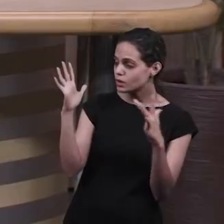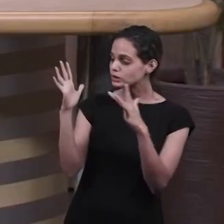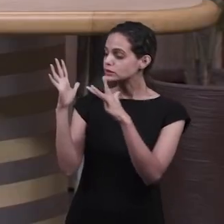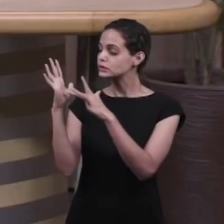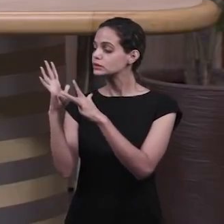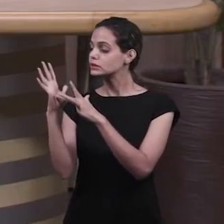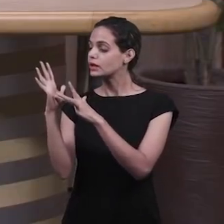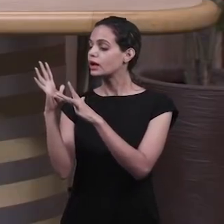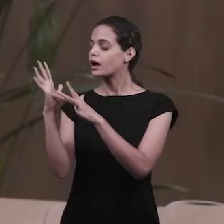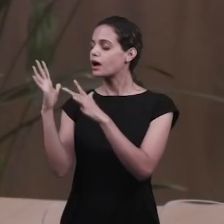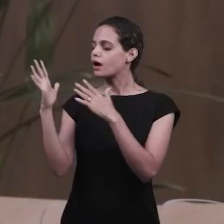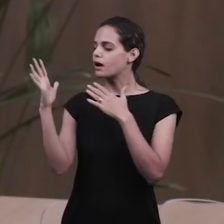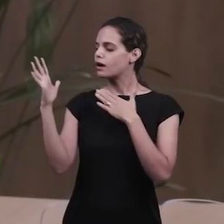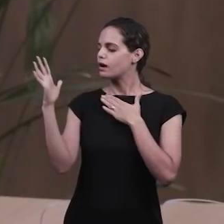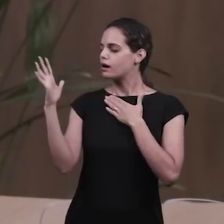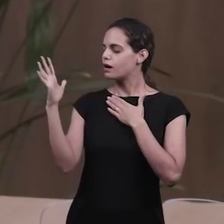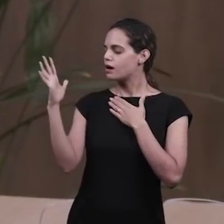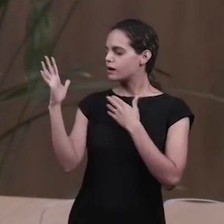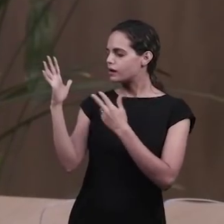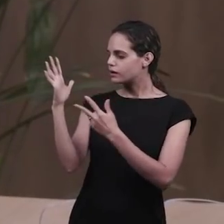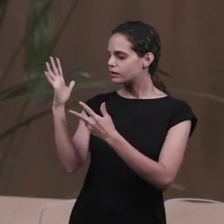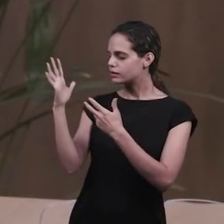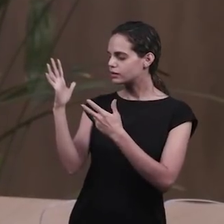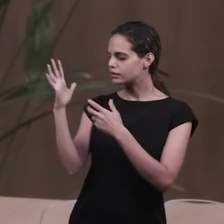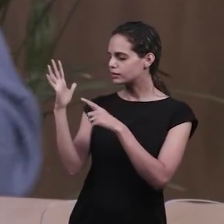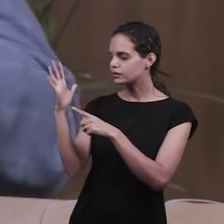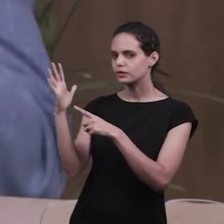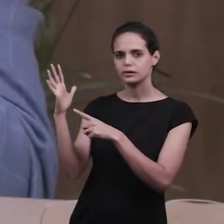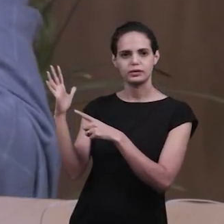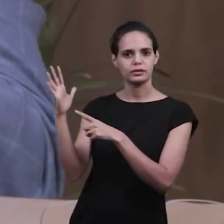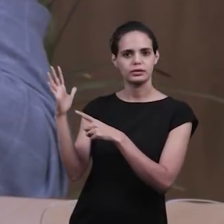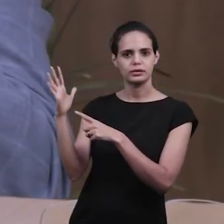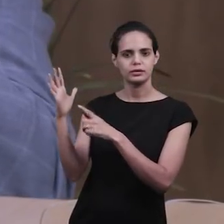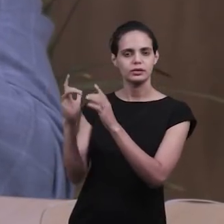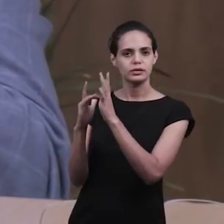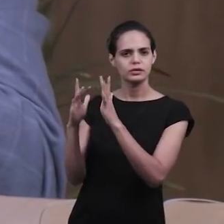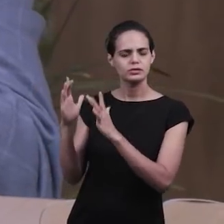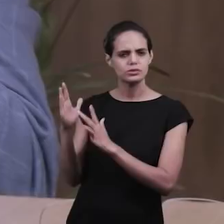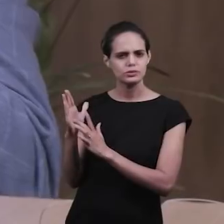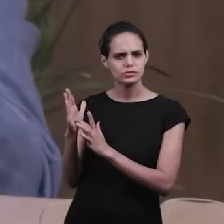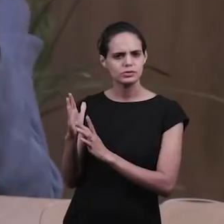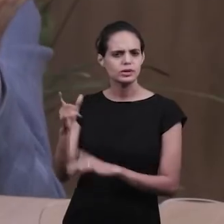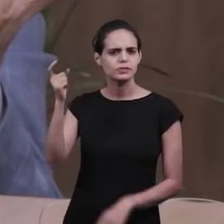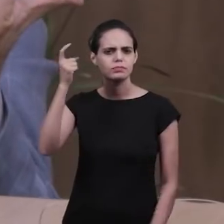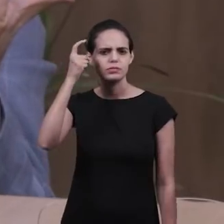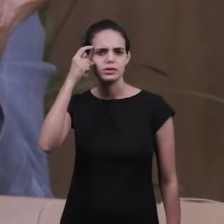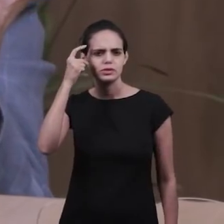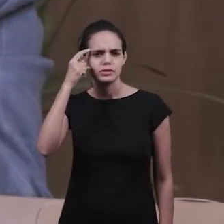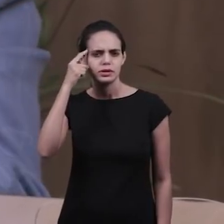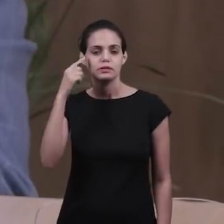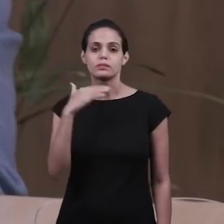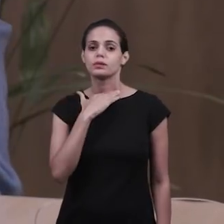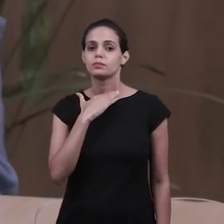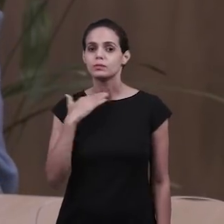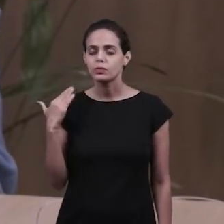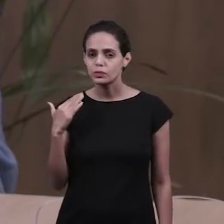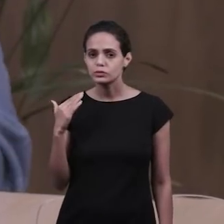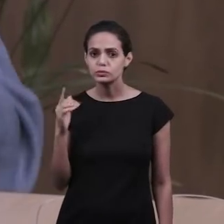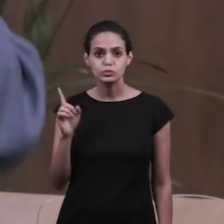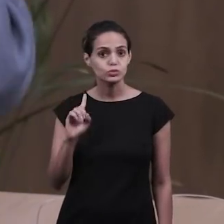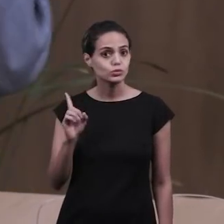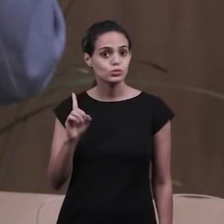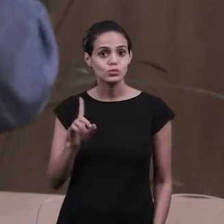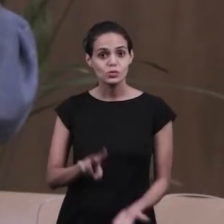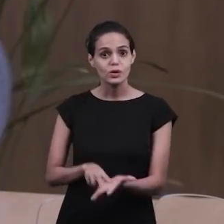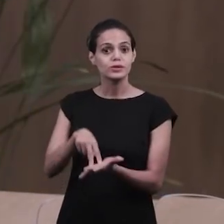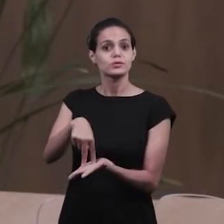ele identifica. O que ele identifica? Que o Jesus que ele achava que estava morto, estava vivo. Então,